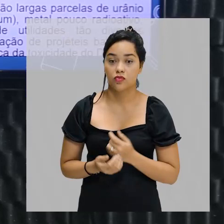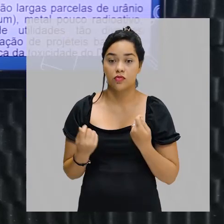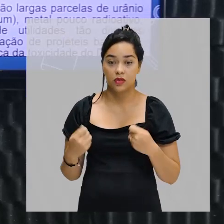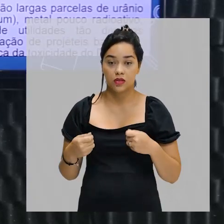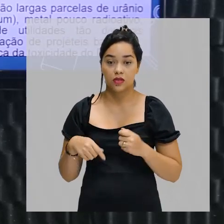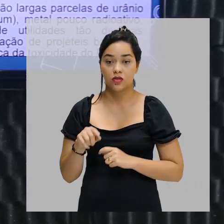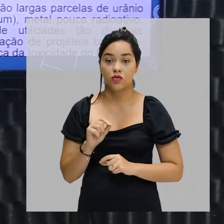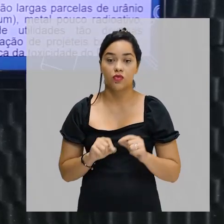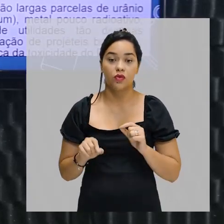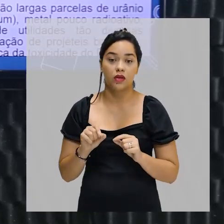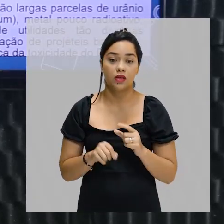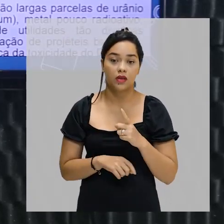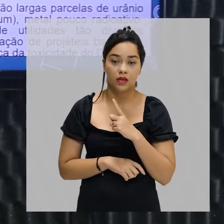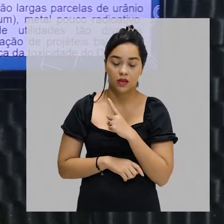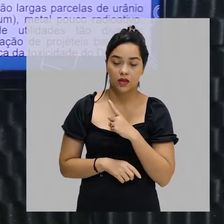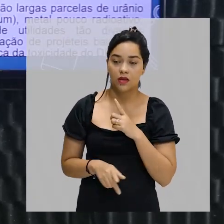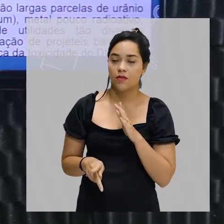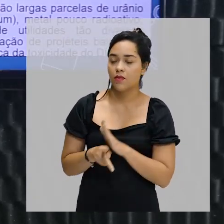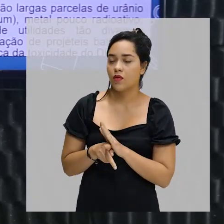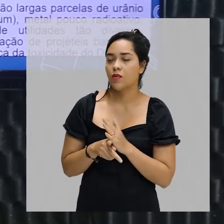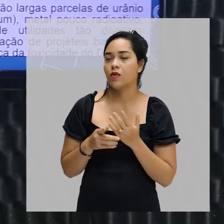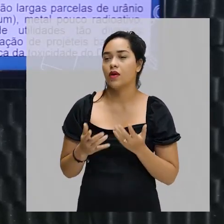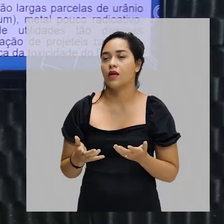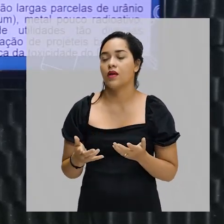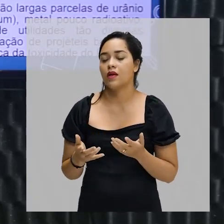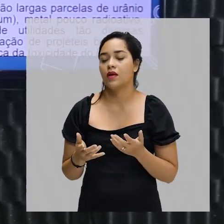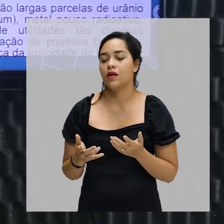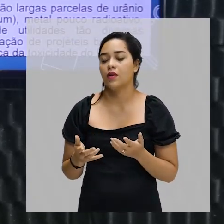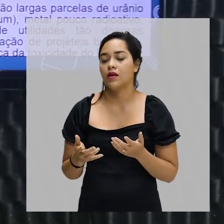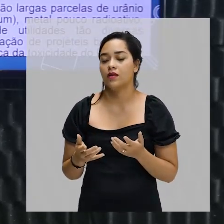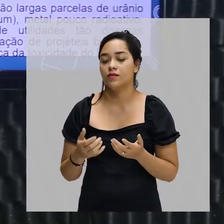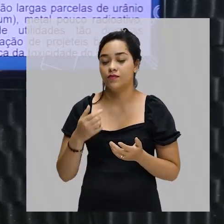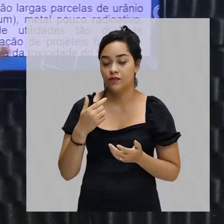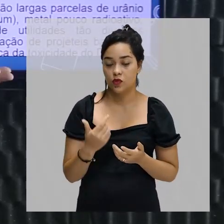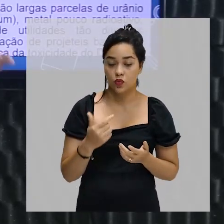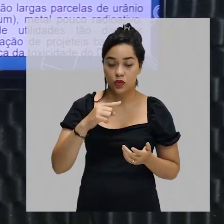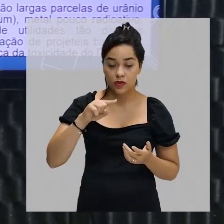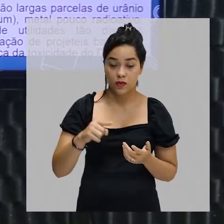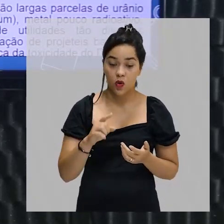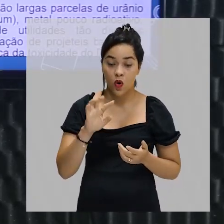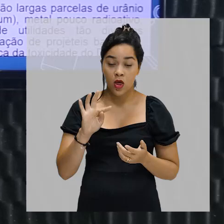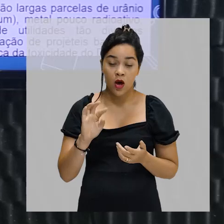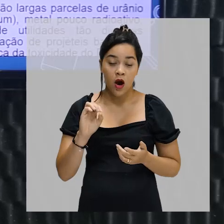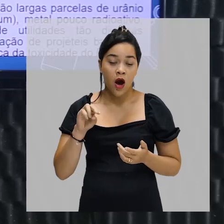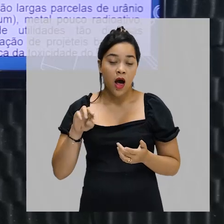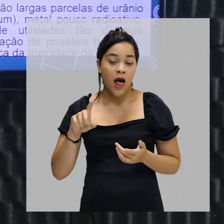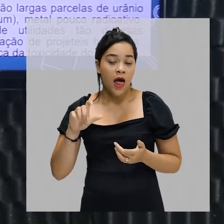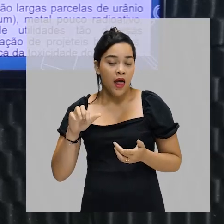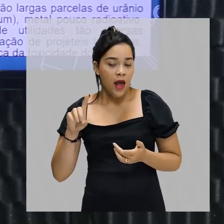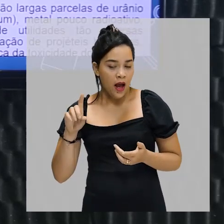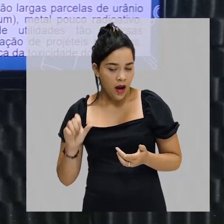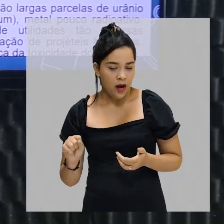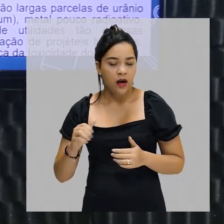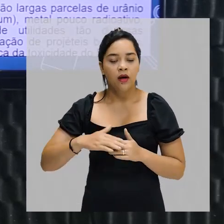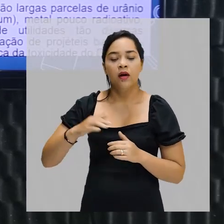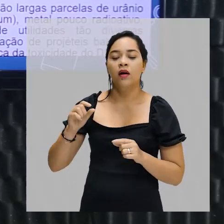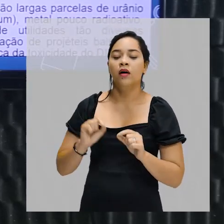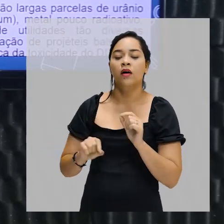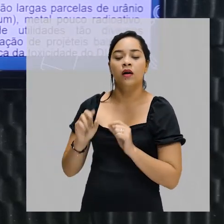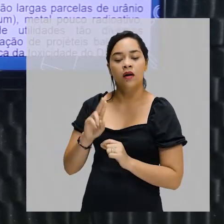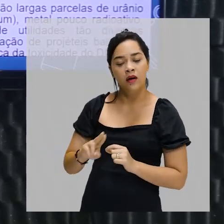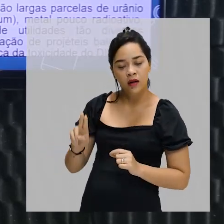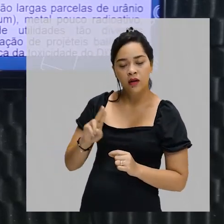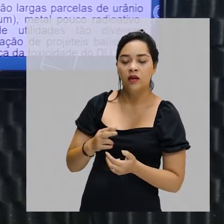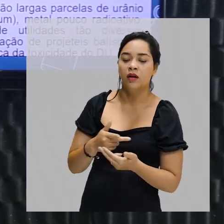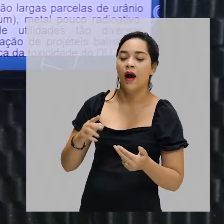na casa das 2.000 toneladas. A maior parte se destina